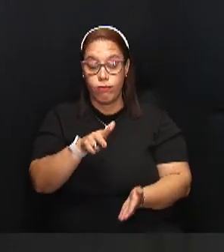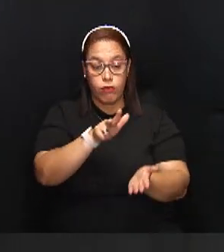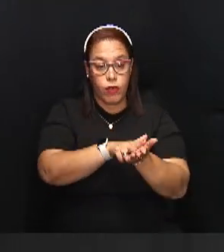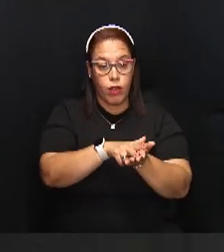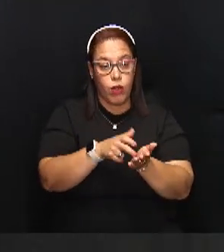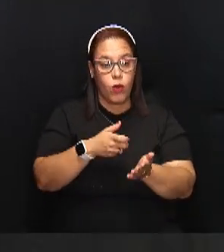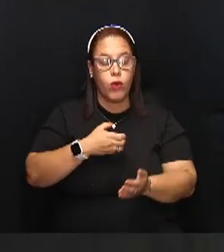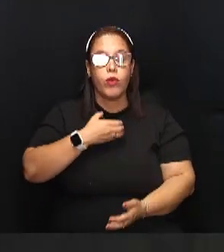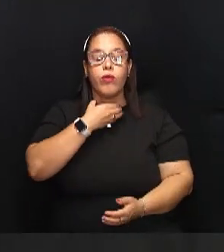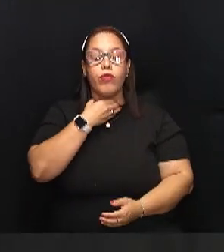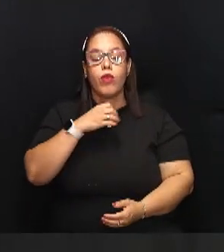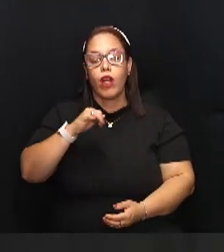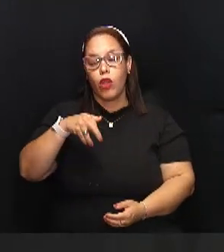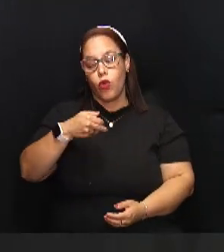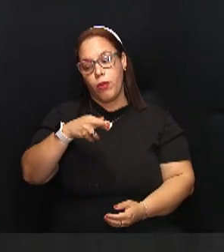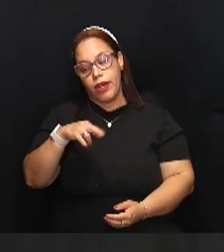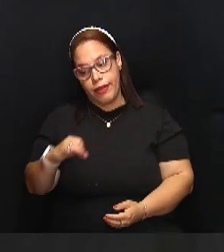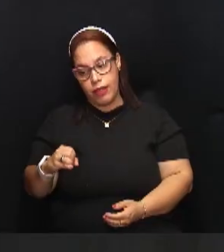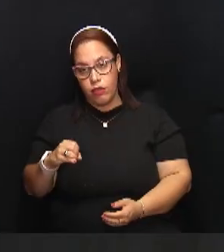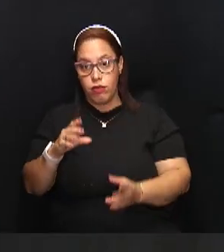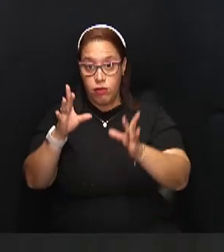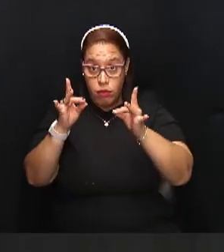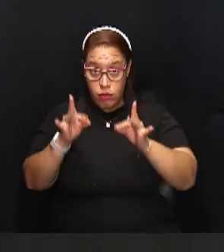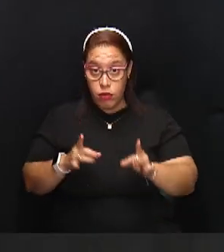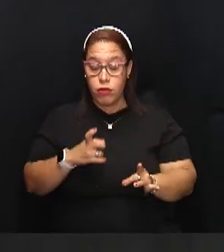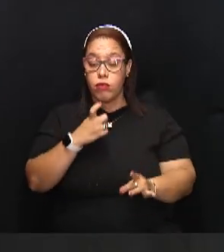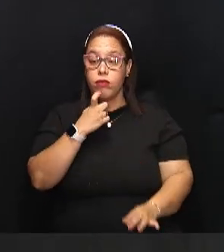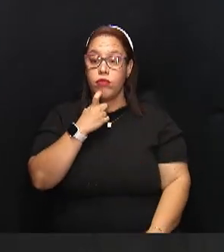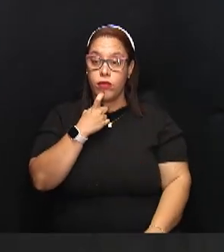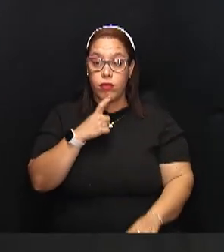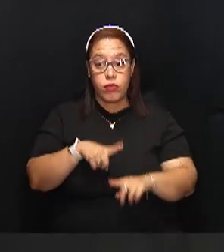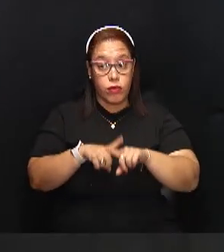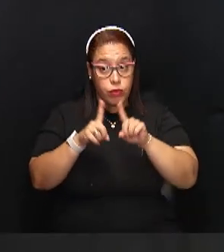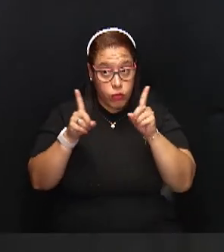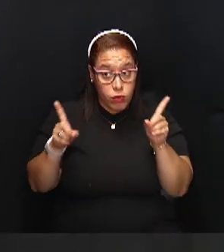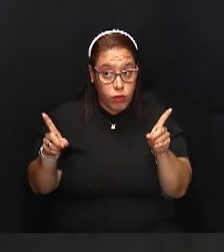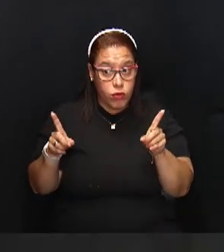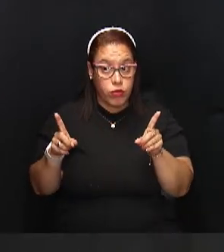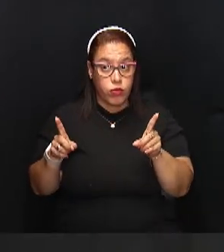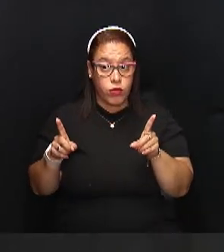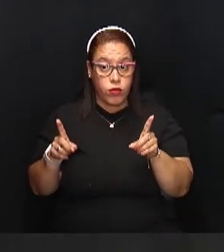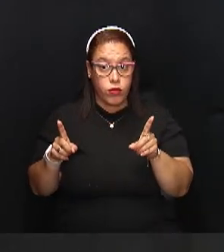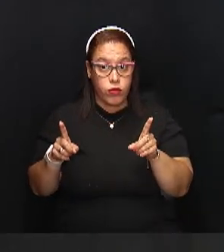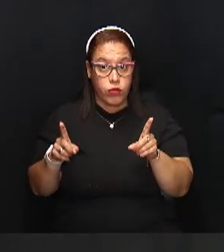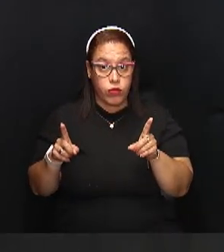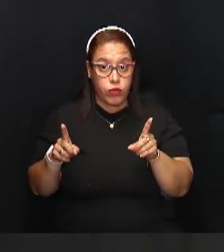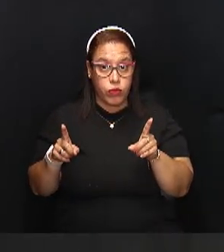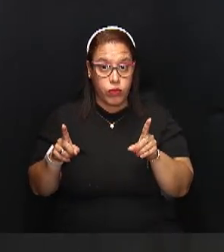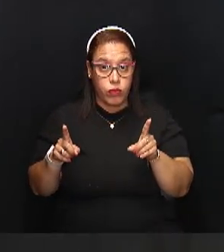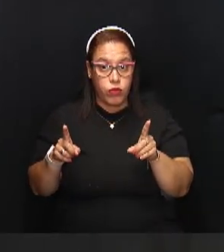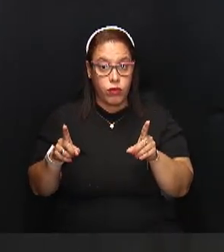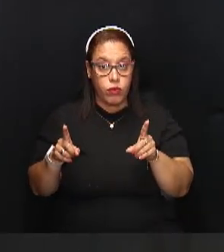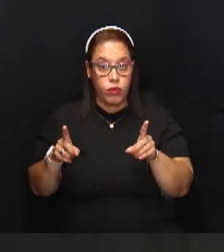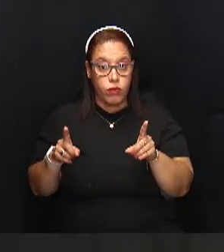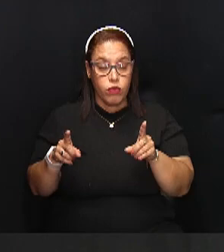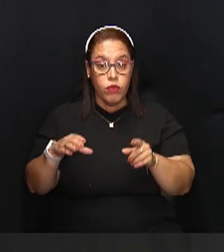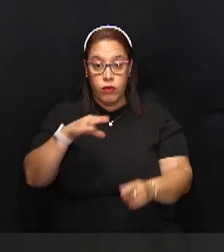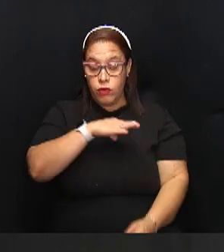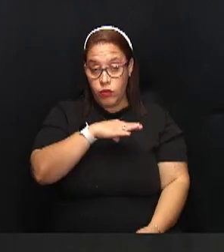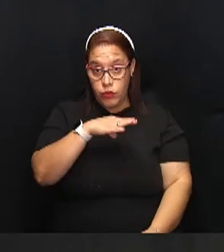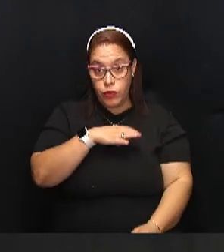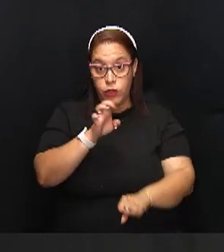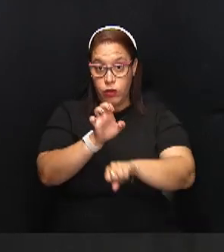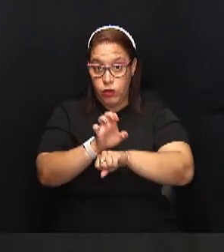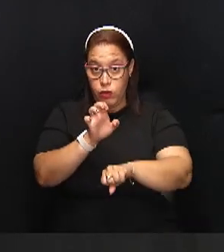pacientes. Não digo especificamente na cidade de Campinas, mas também em várias cidades e